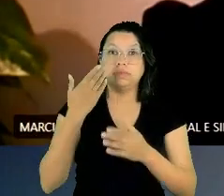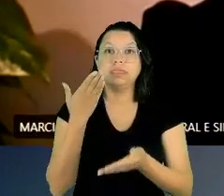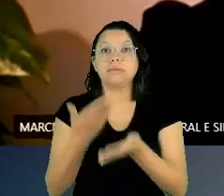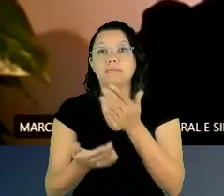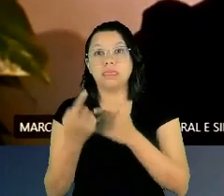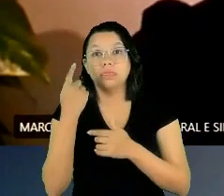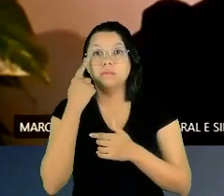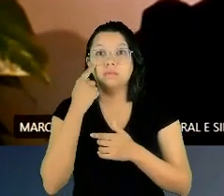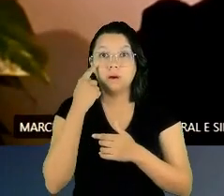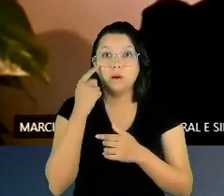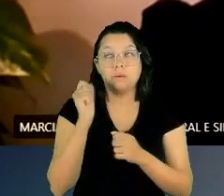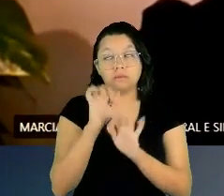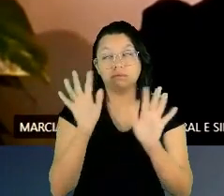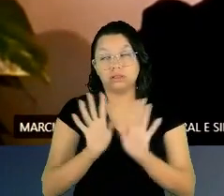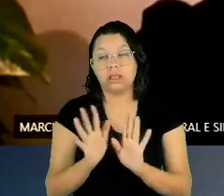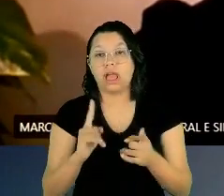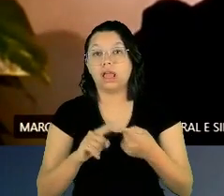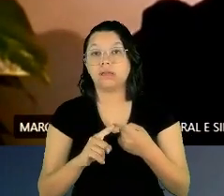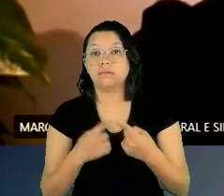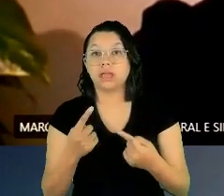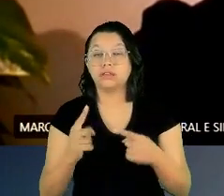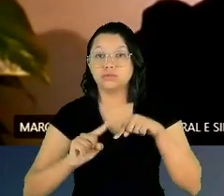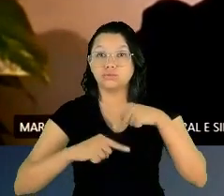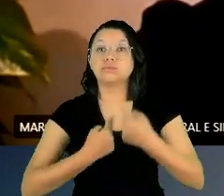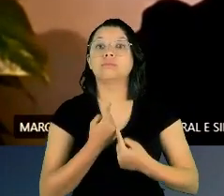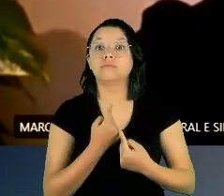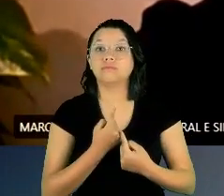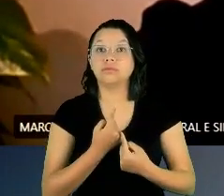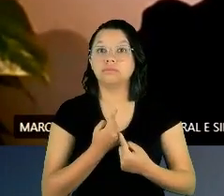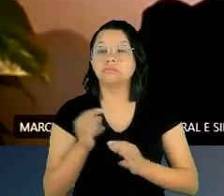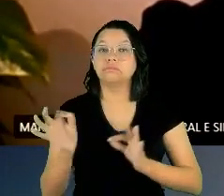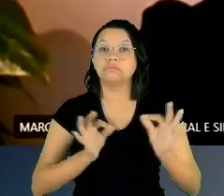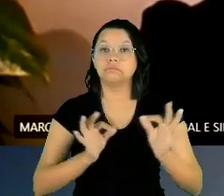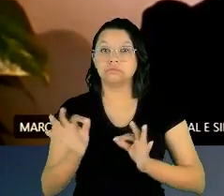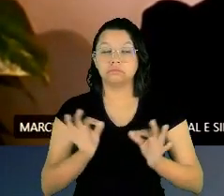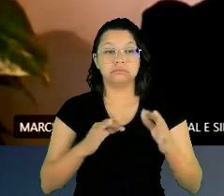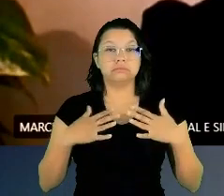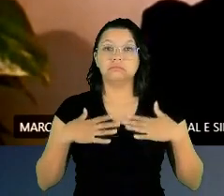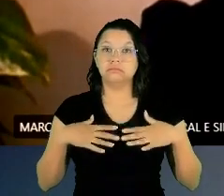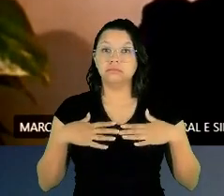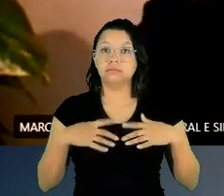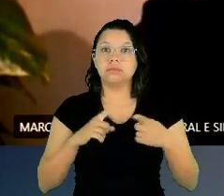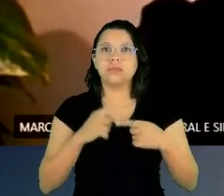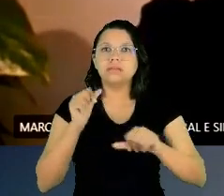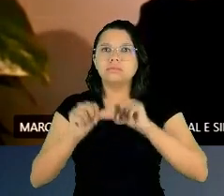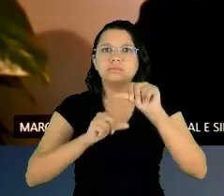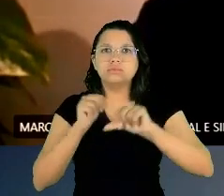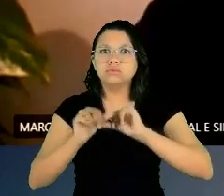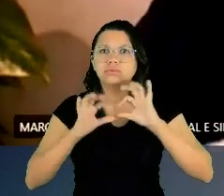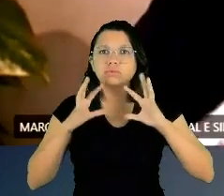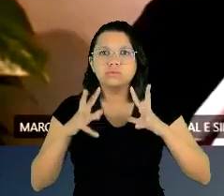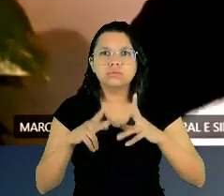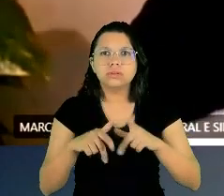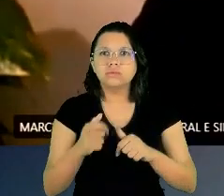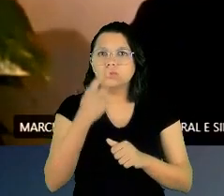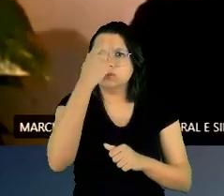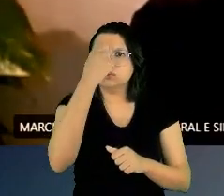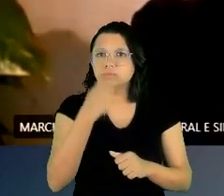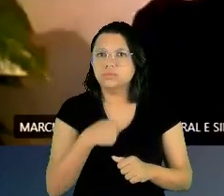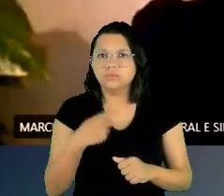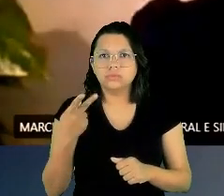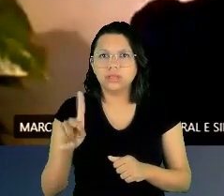atravessada. Ele perdeu o olho, obviamente, mas ele sobreviveu, se recuperou, e ele mudou completamente